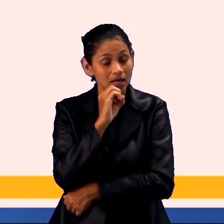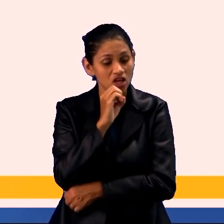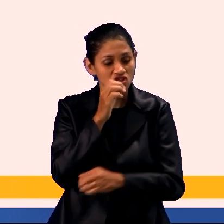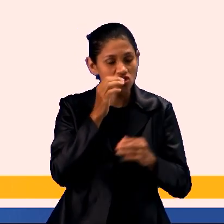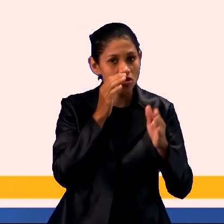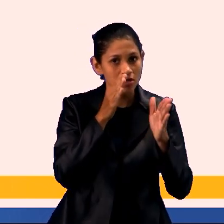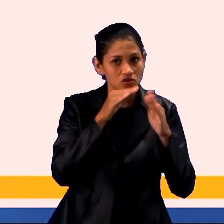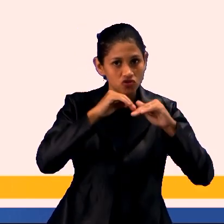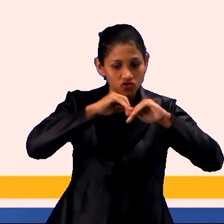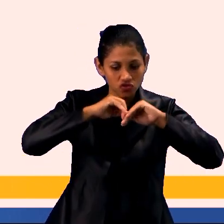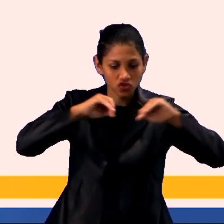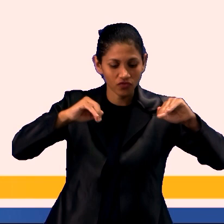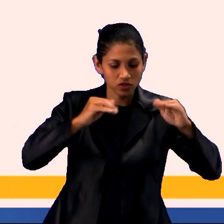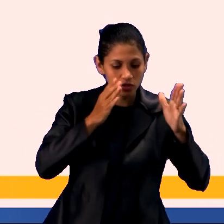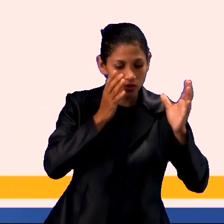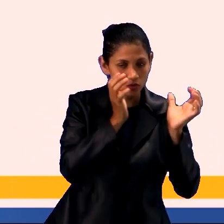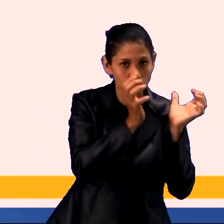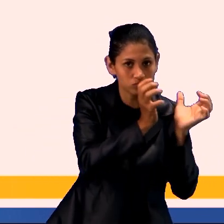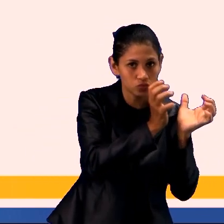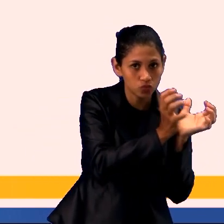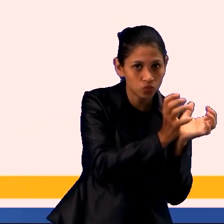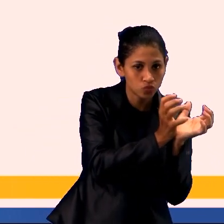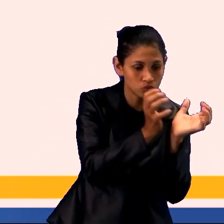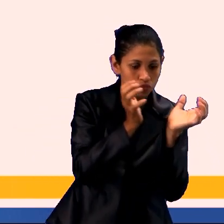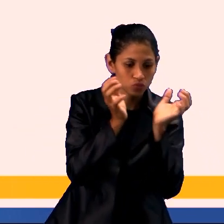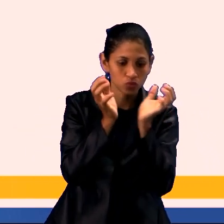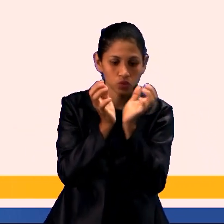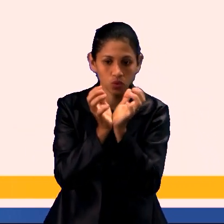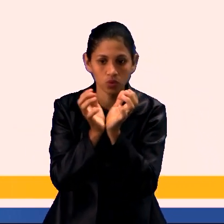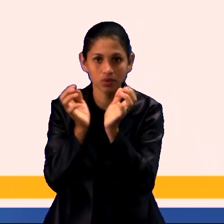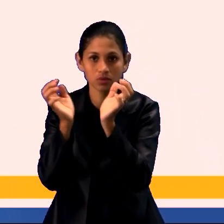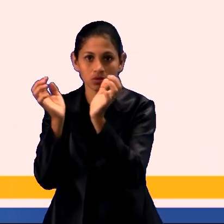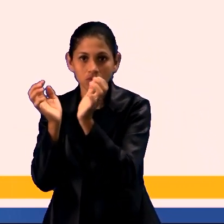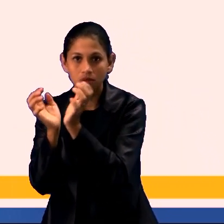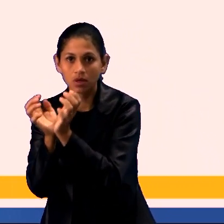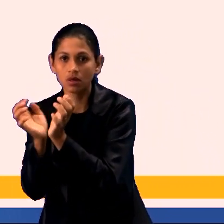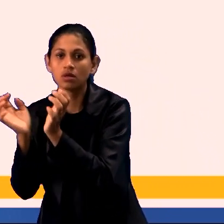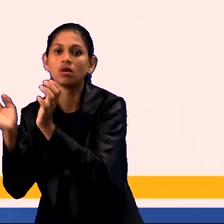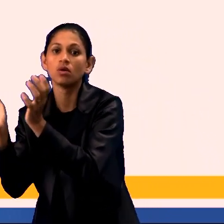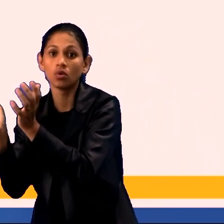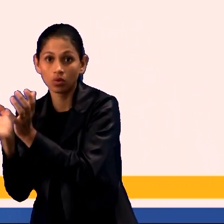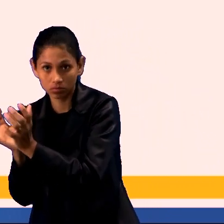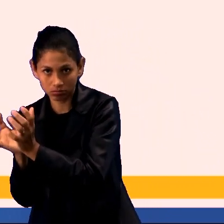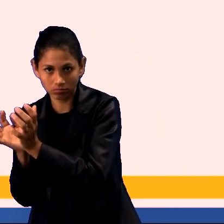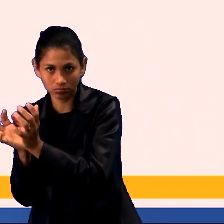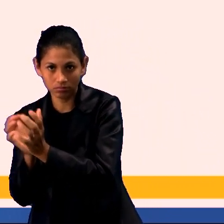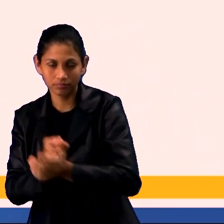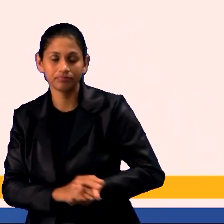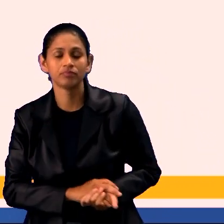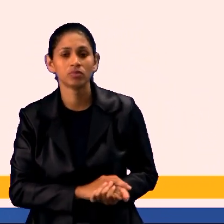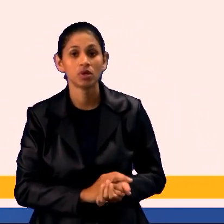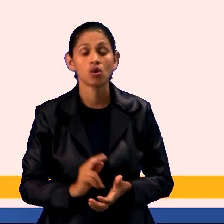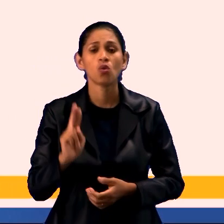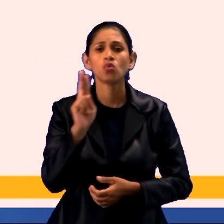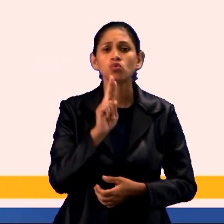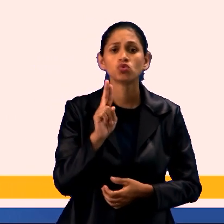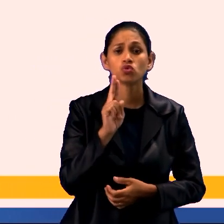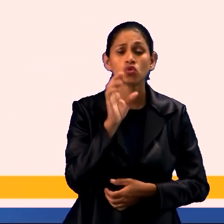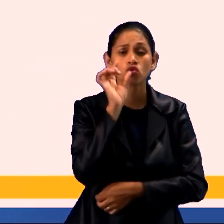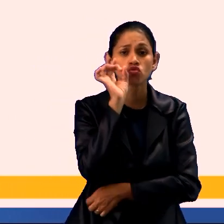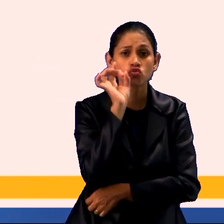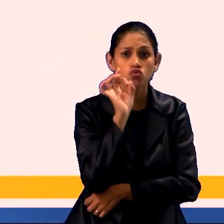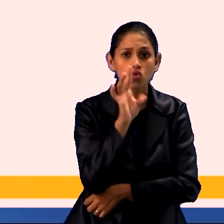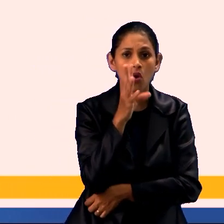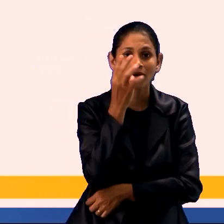ele utilizou quantos desses 4 grupos? Apenas 3. Então, o que eu faço? Pego